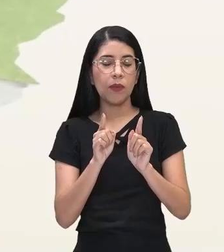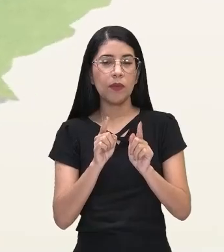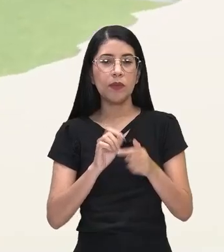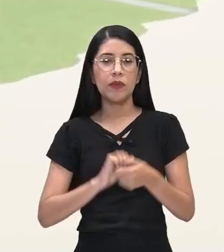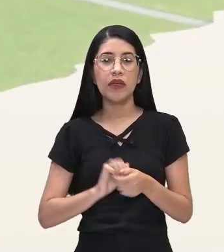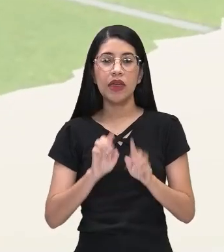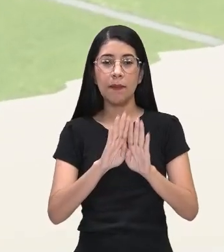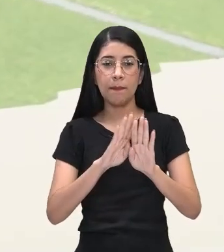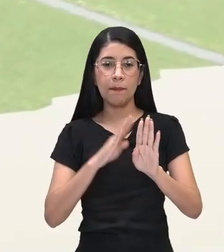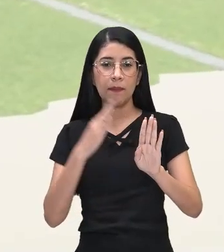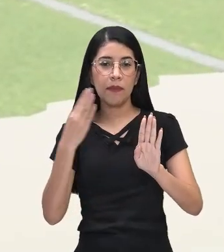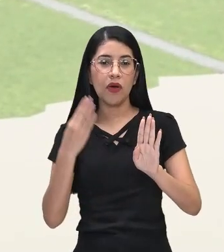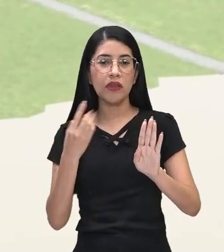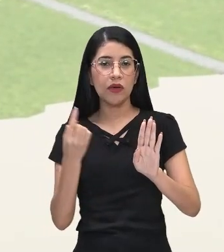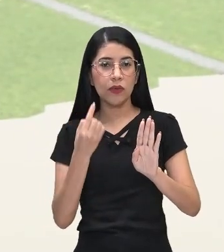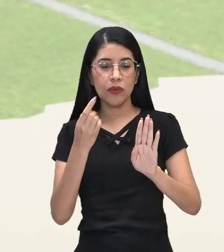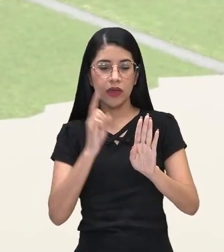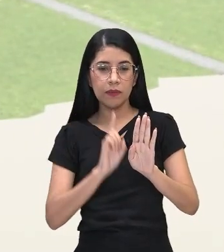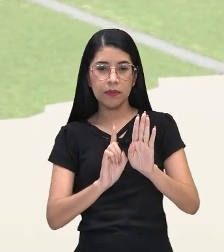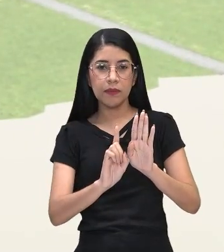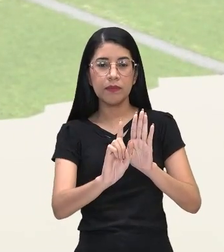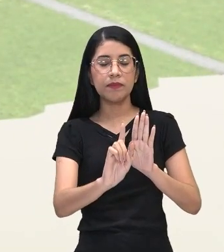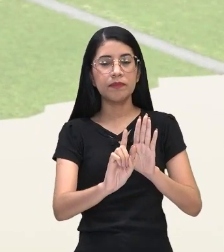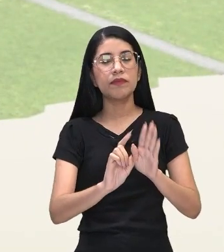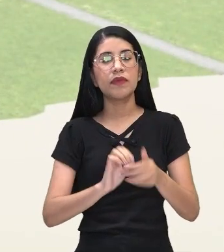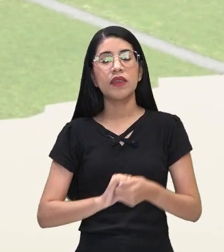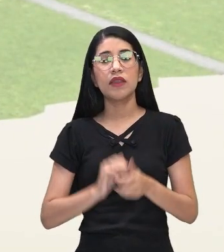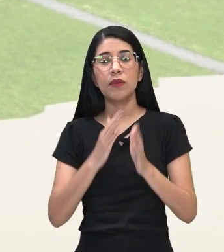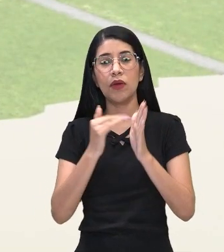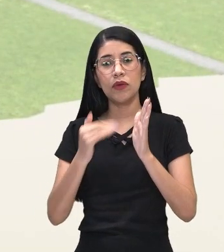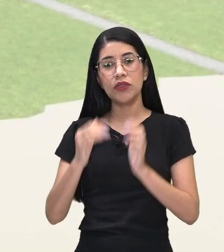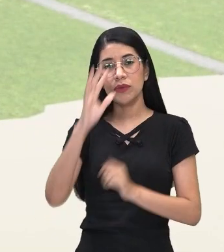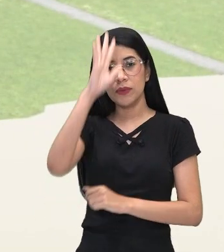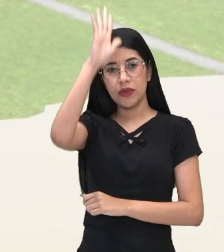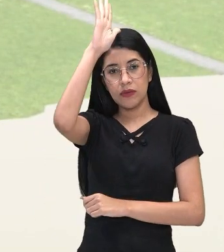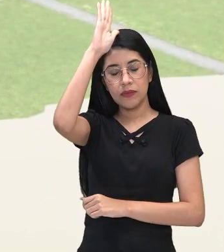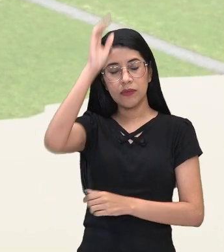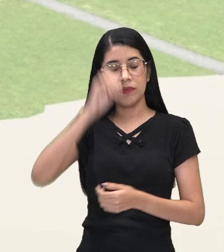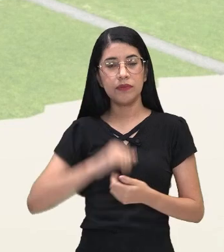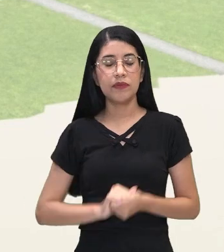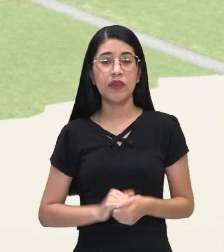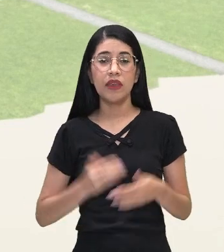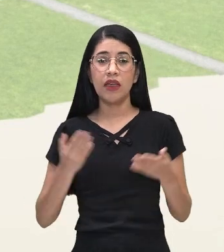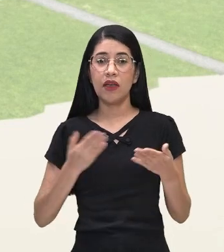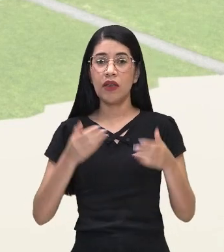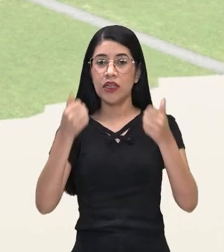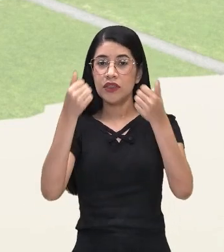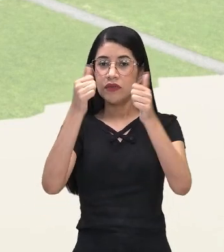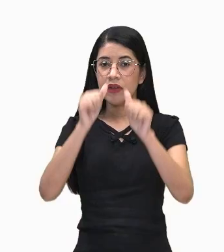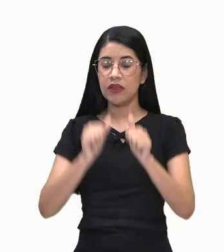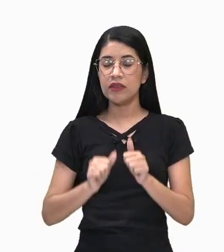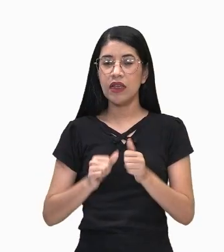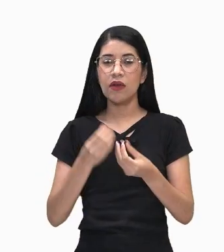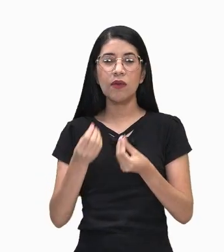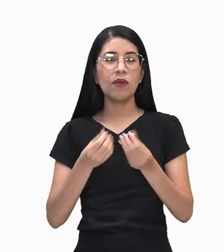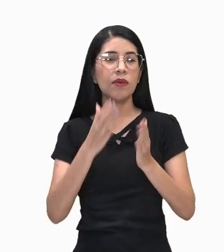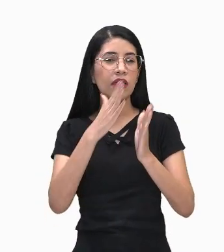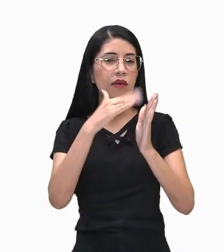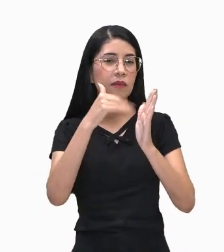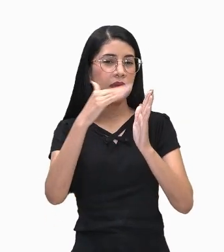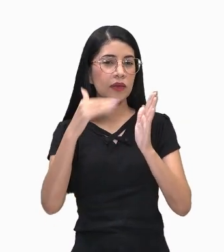entrada. Então, esse é o estilo românico. E vamos agora analisar a pintura